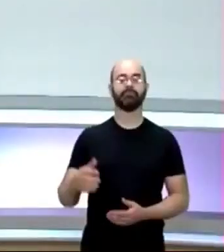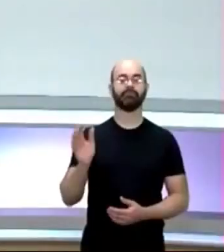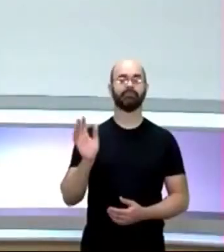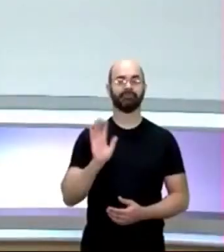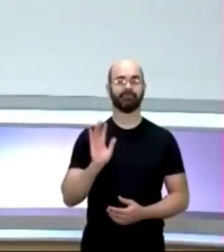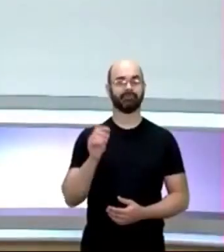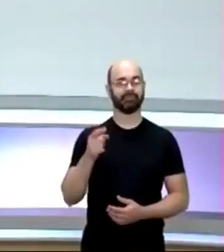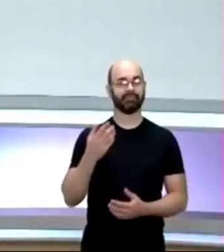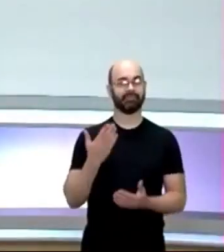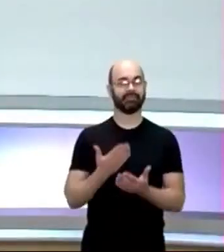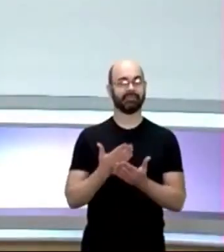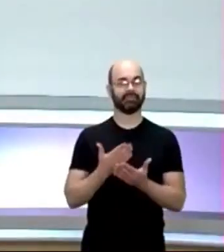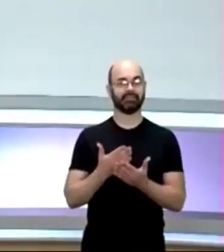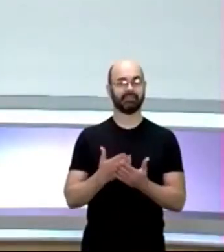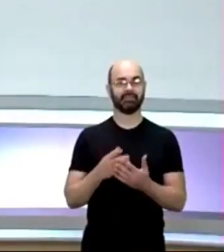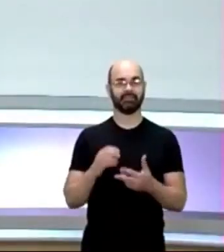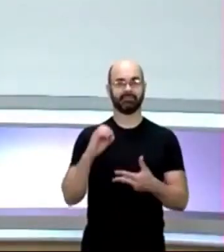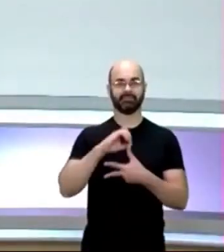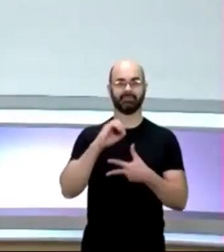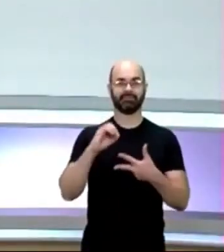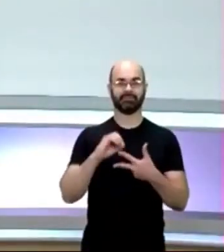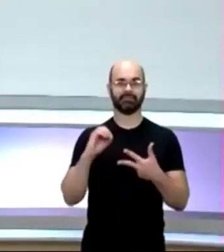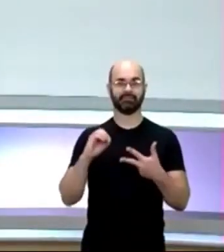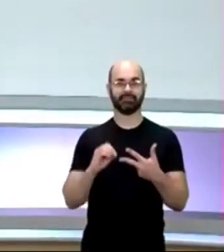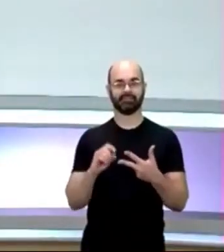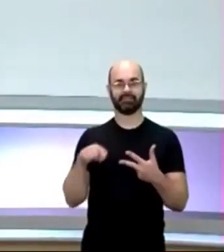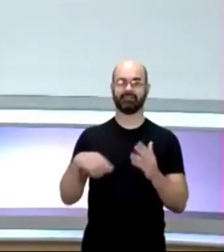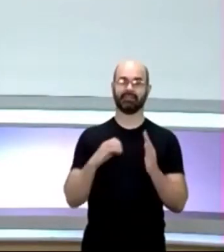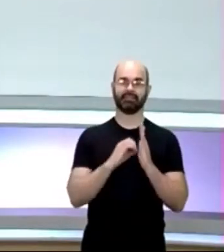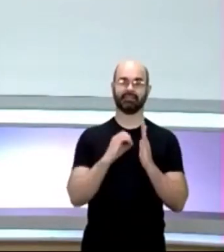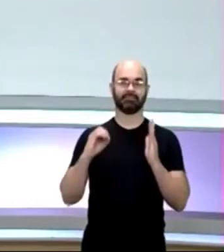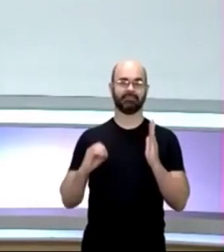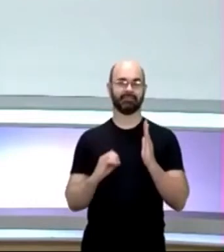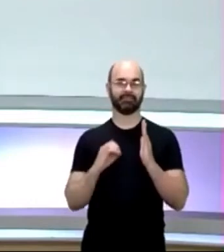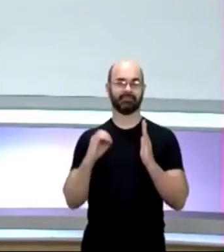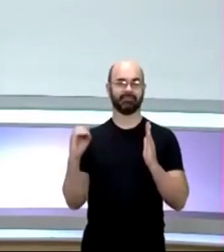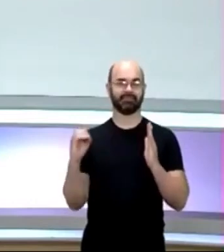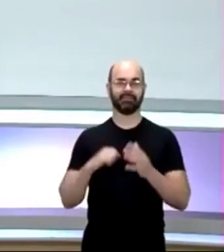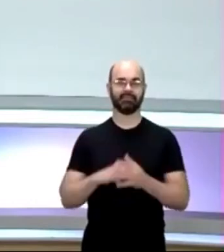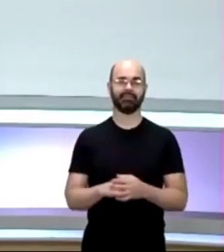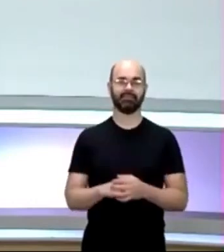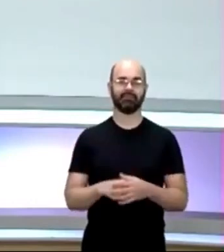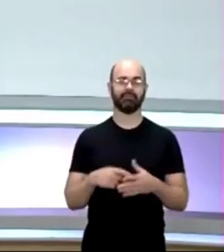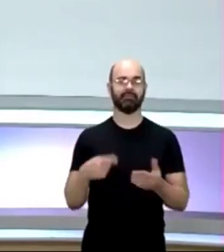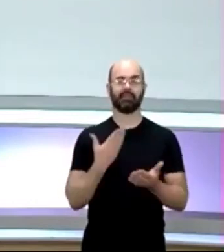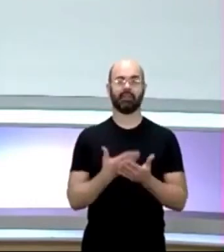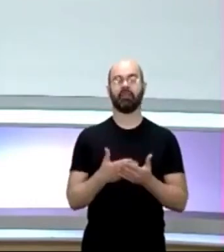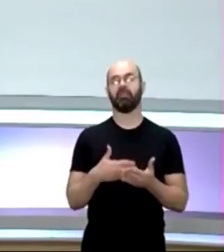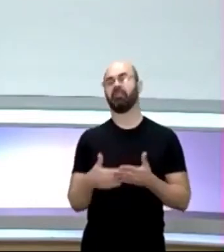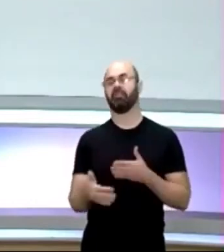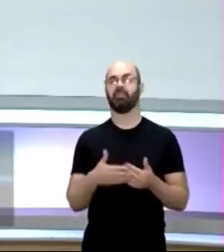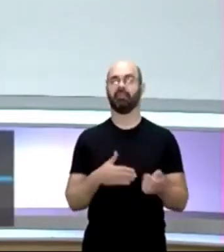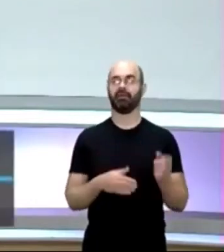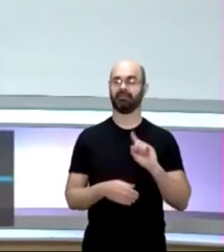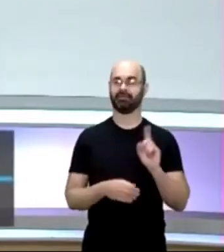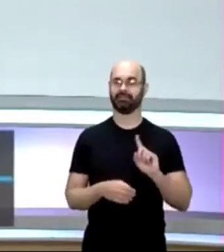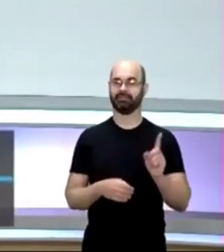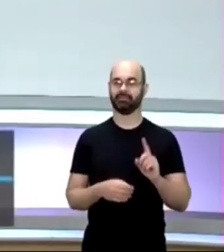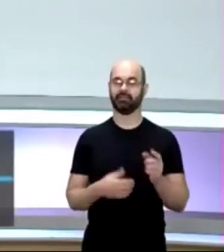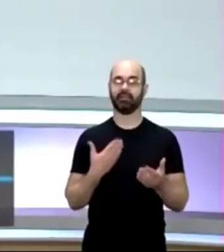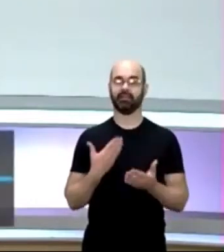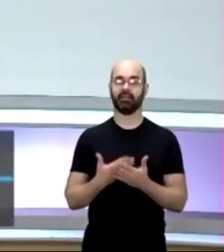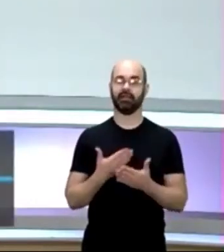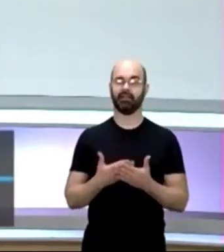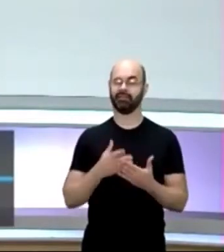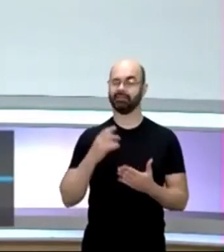Bora para mais aula do Enem no CMSP. Gente, e esta não é qualquer aula. Esta é simplesmente a aula